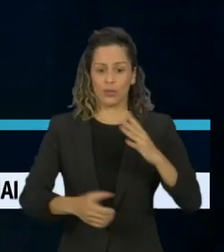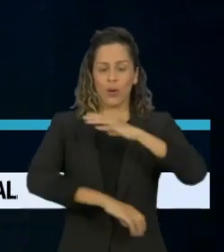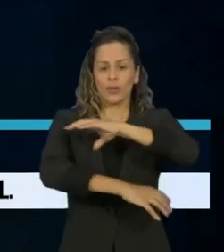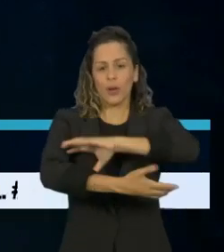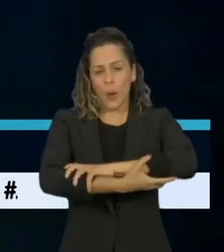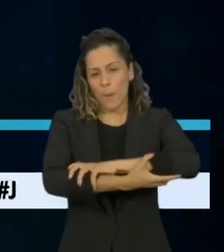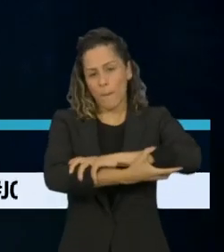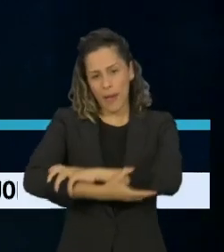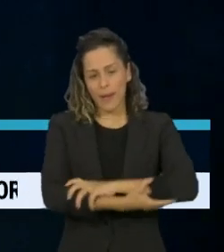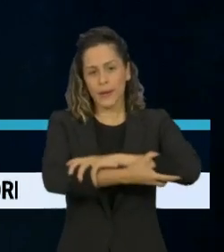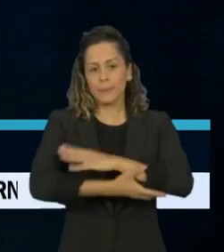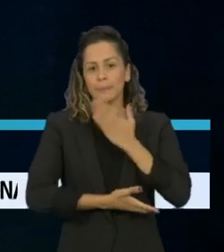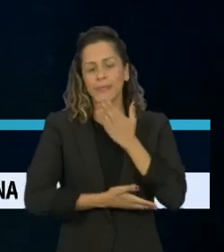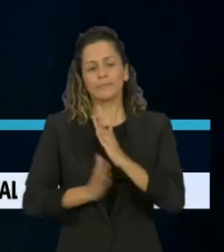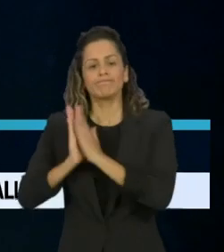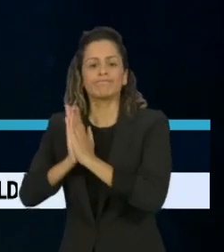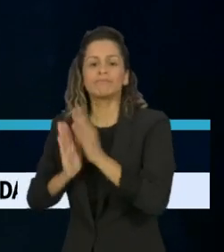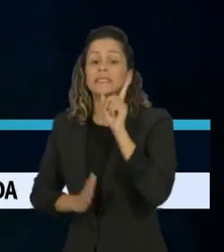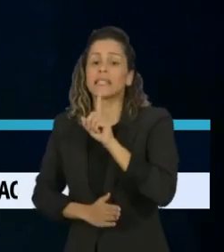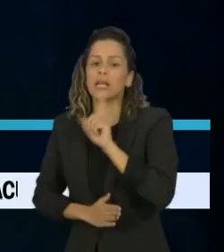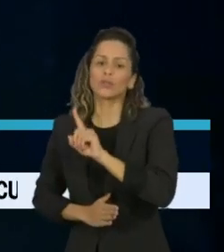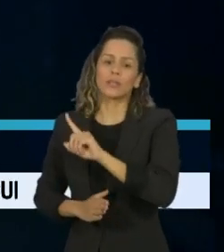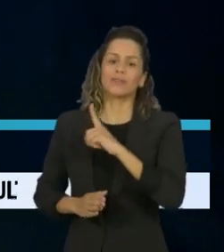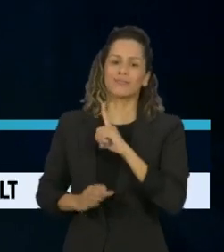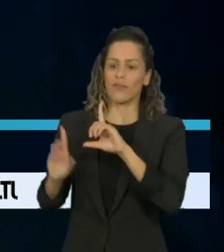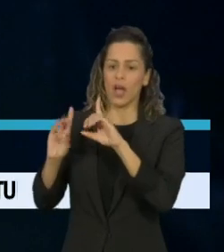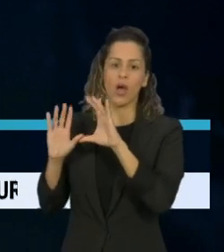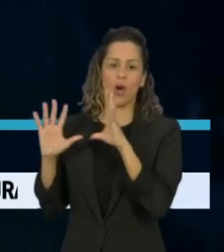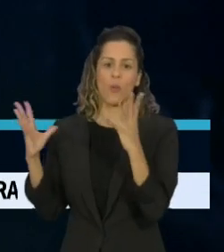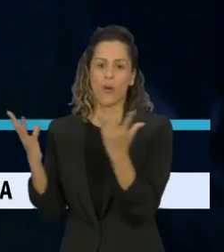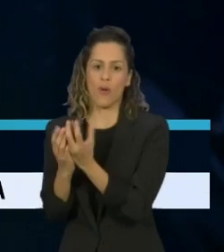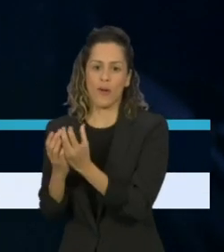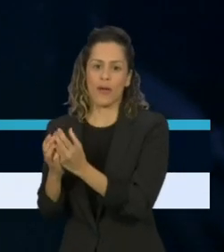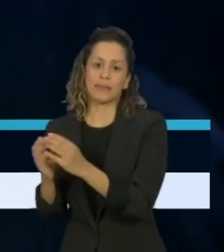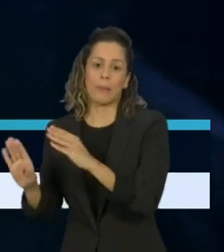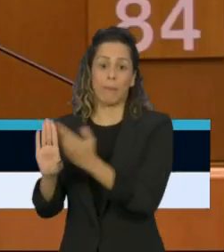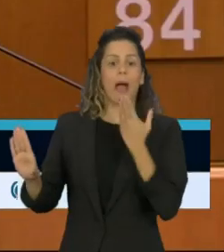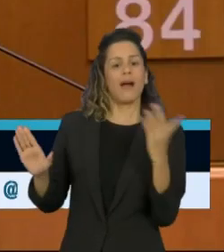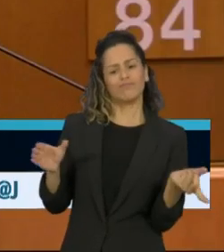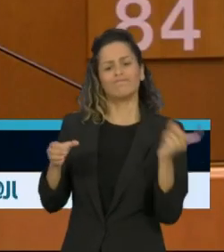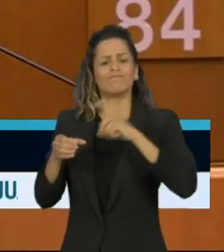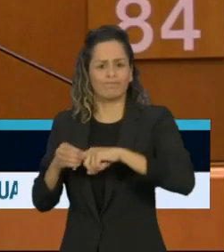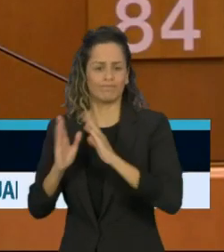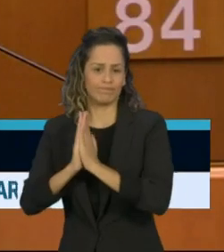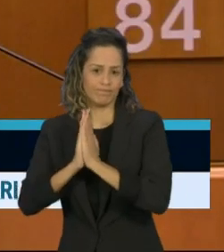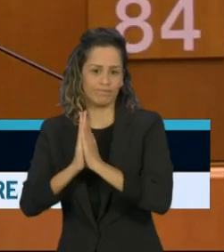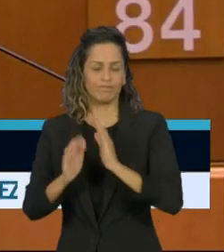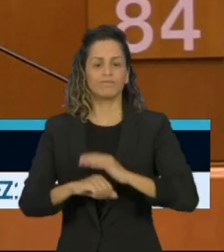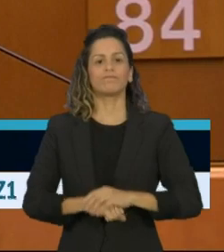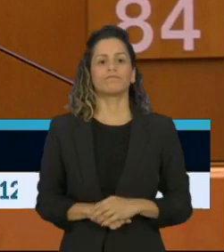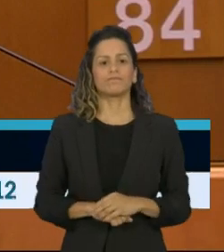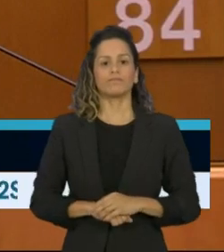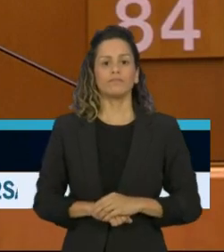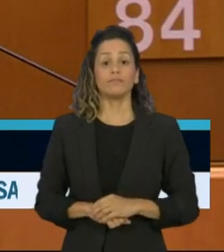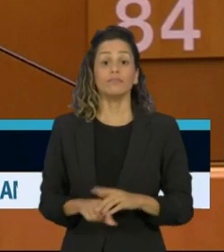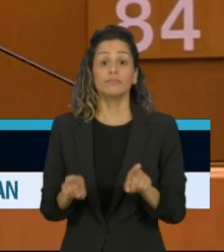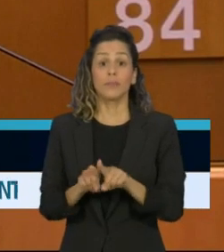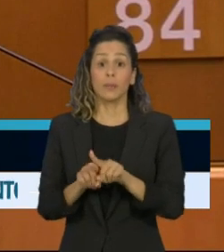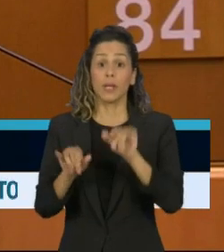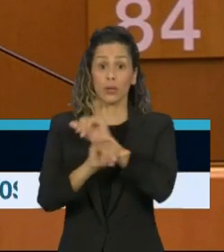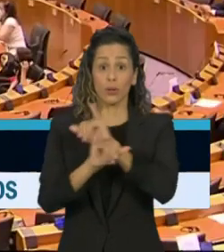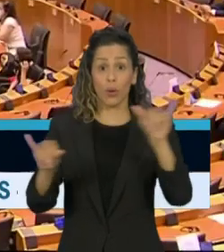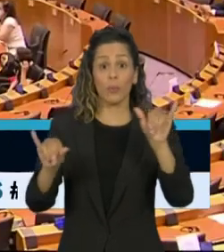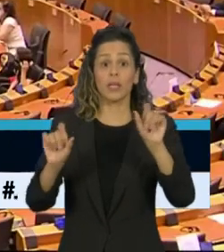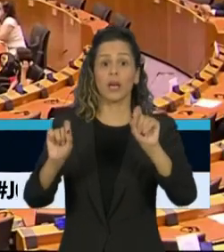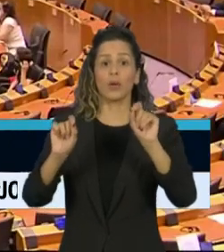que reconsiderem a decisão de cortar relações com a Organização Mundial da Saúde. Em um comunicado, Ursula von